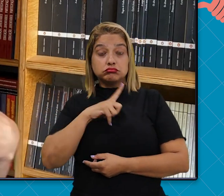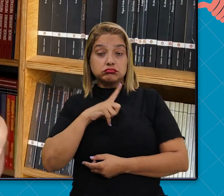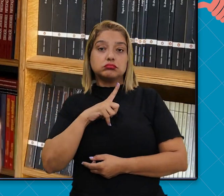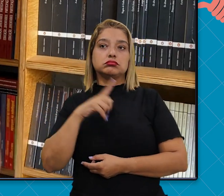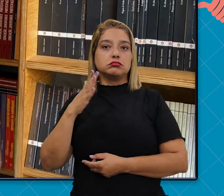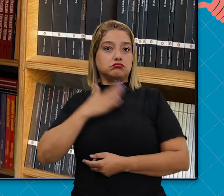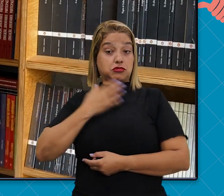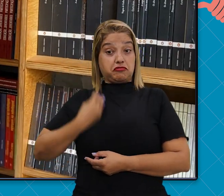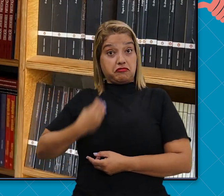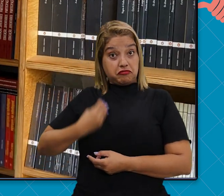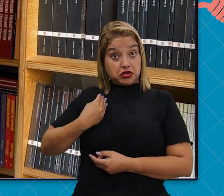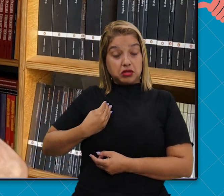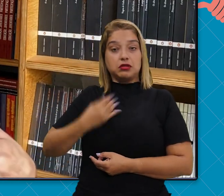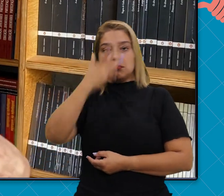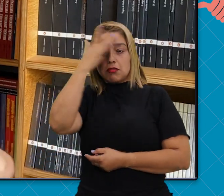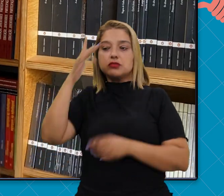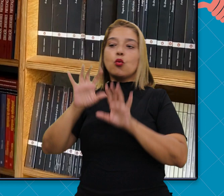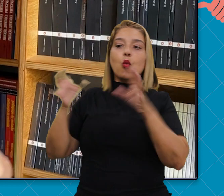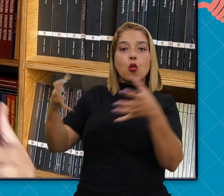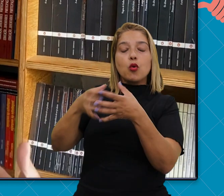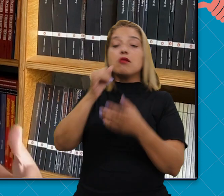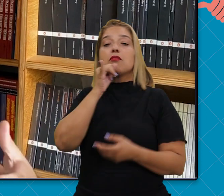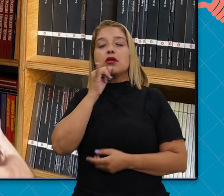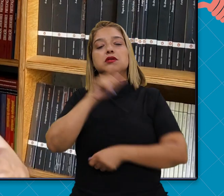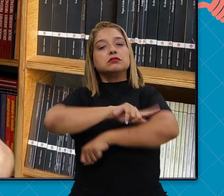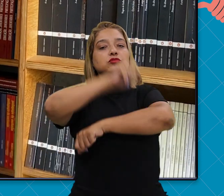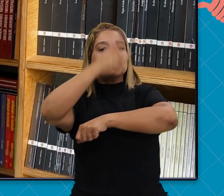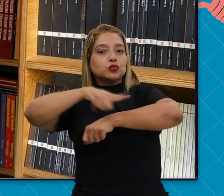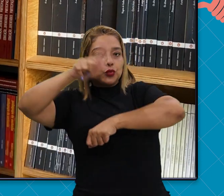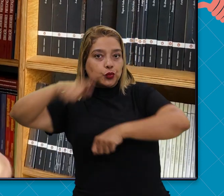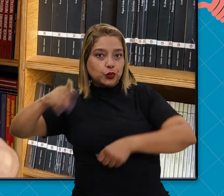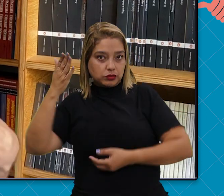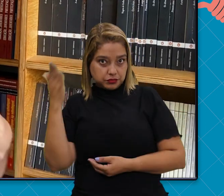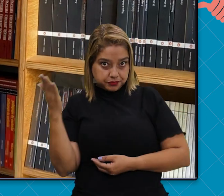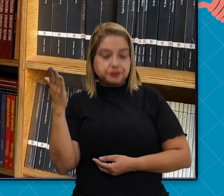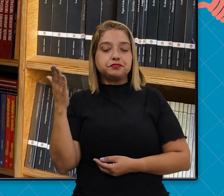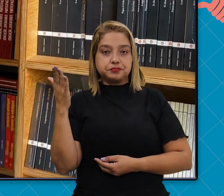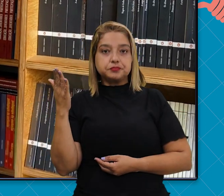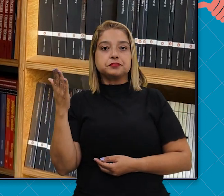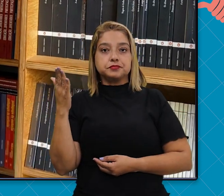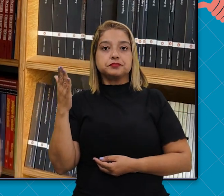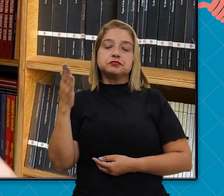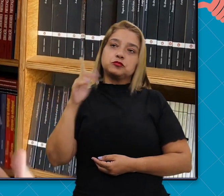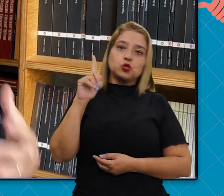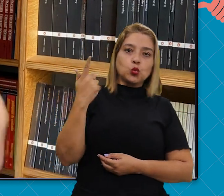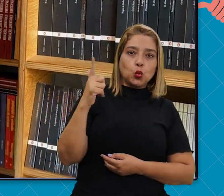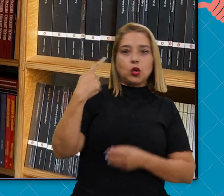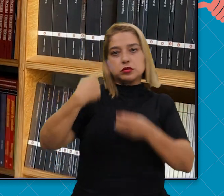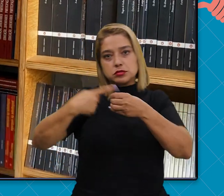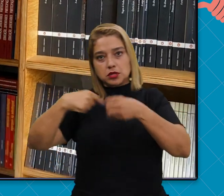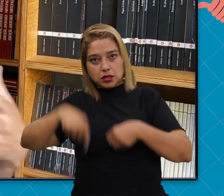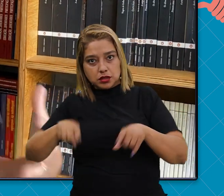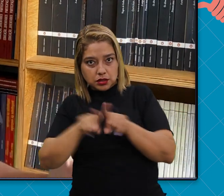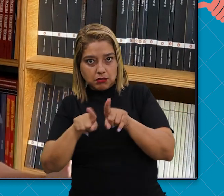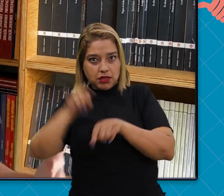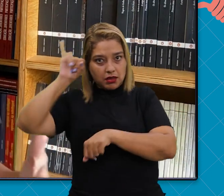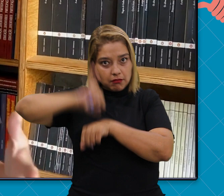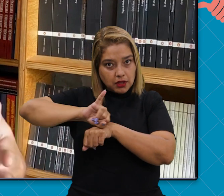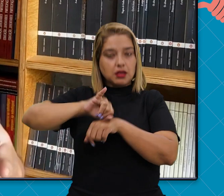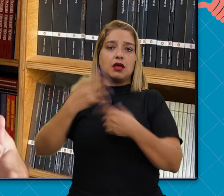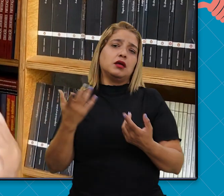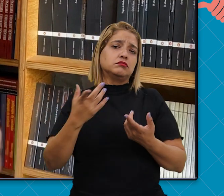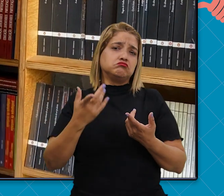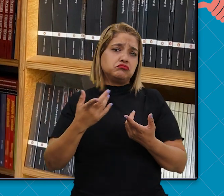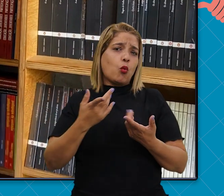insere a comunidade, por exemplo, de Goiás, né? Eu estou dando exemplo de Goiás, de Goiânia. A gente pode pensar nas cidades aqui